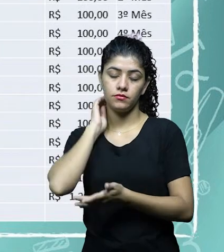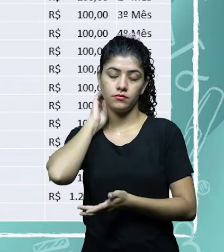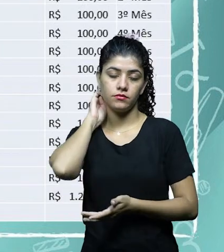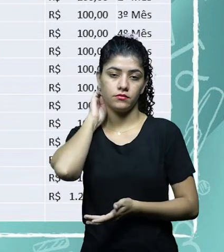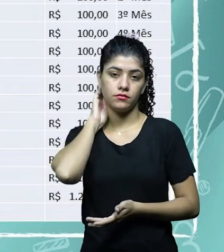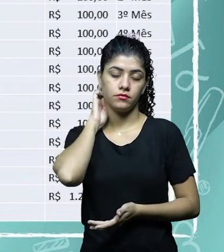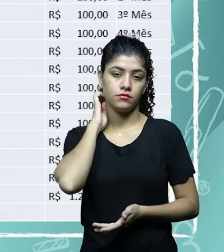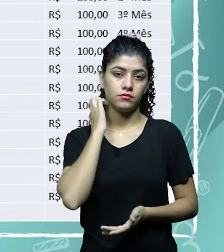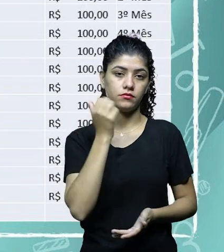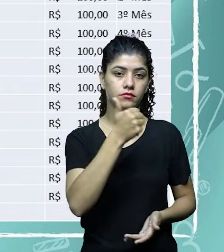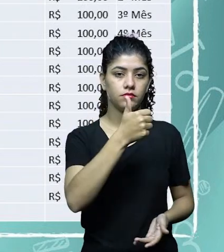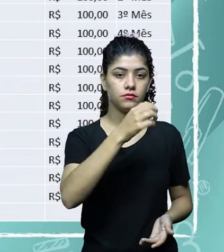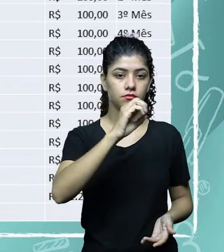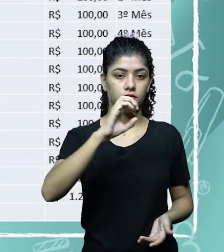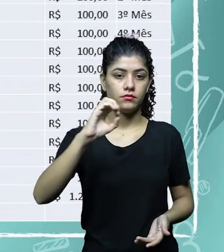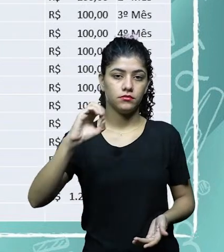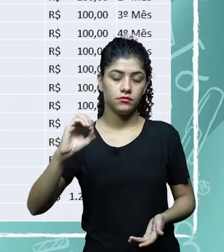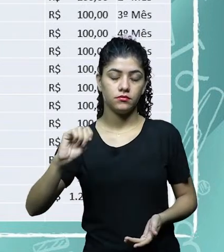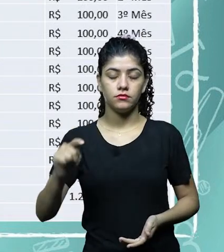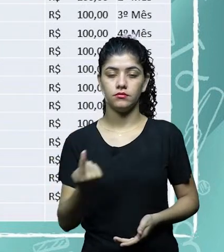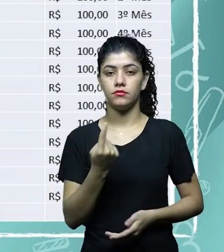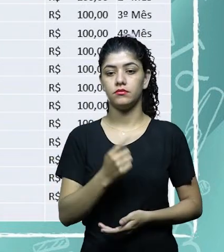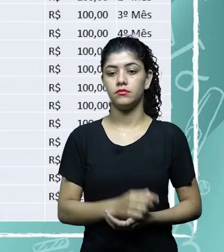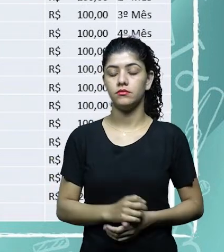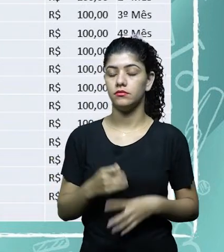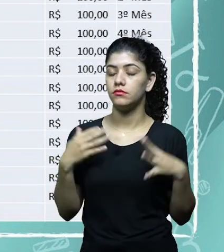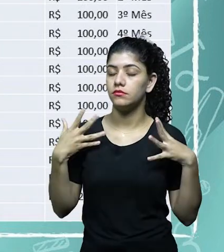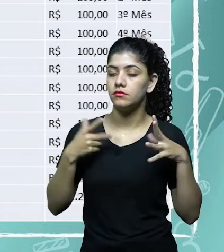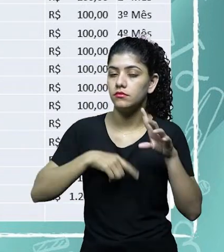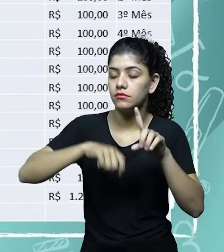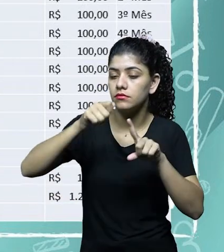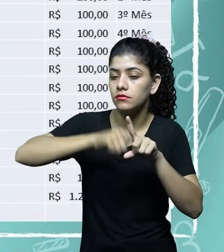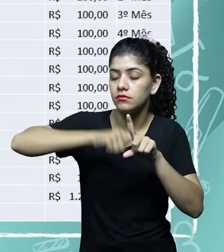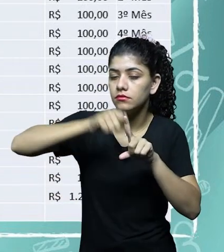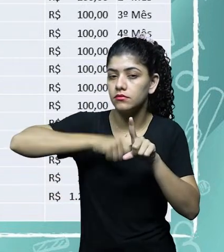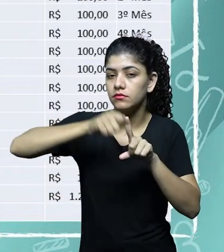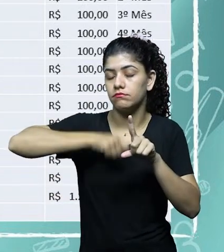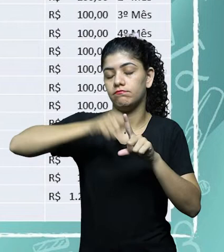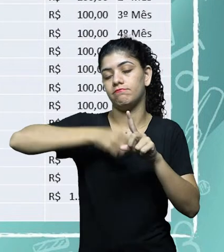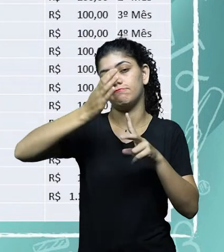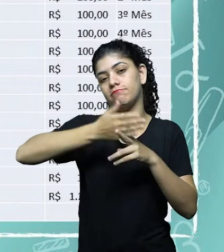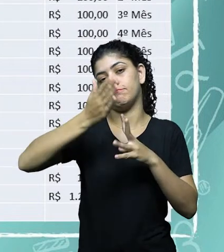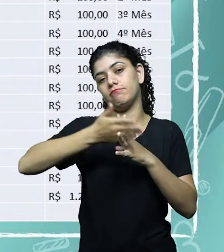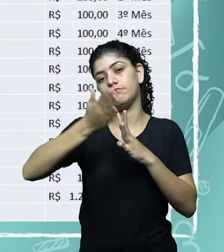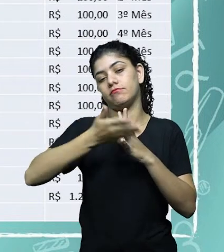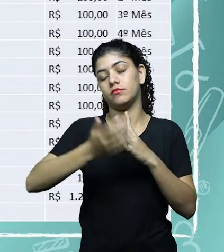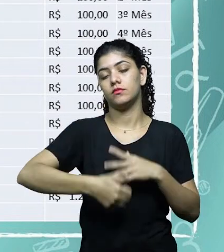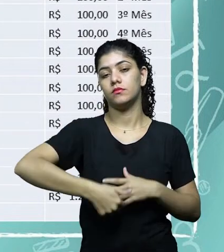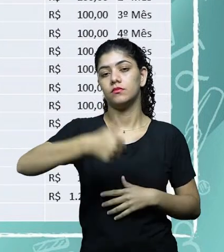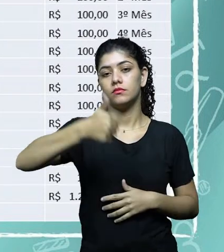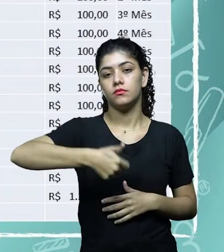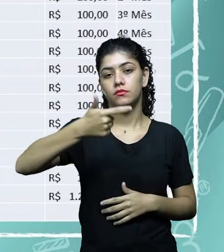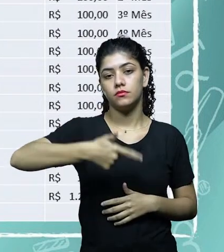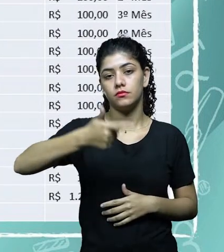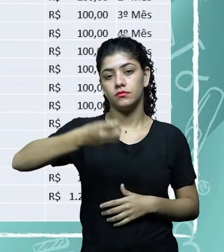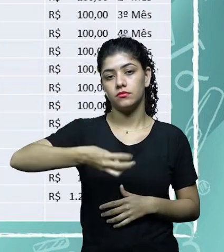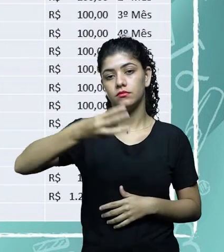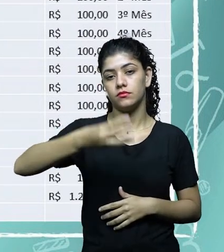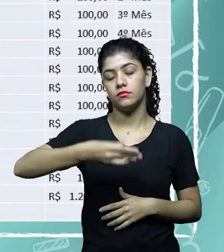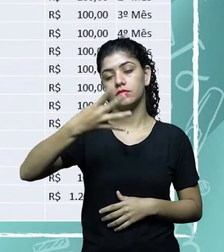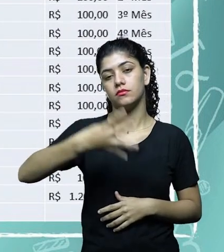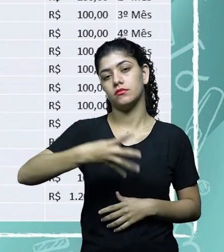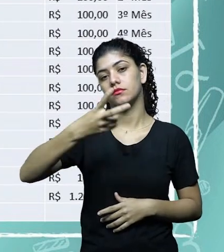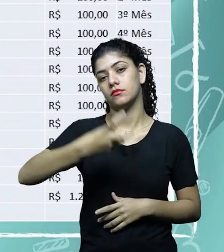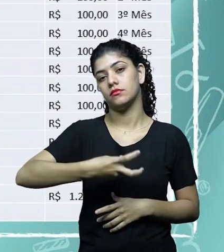uma entrada na conta do banco de R$1.100. E isso aconteceu o quê? Todos os meses. Então vejam só. Primeiro mês, segundo